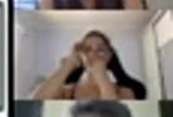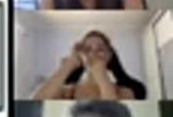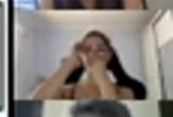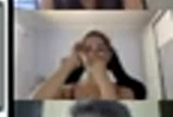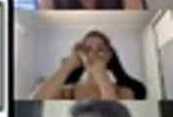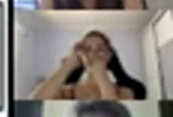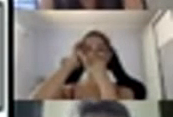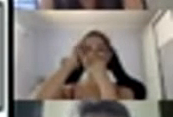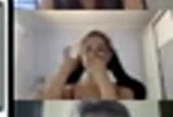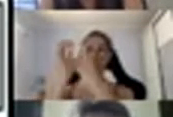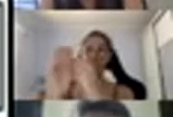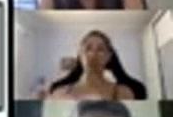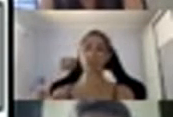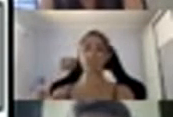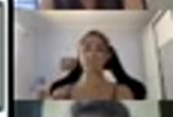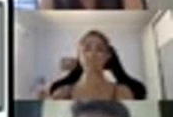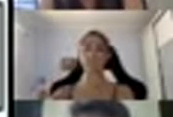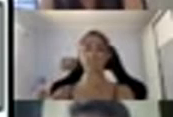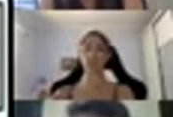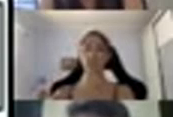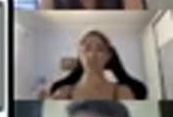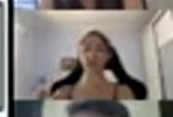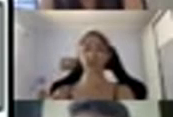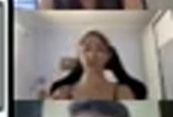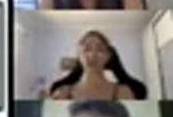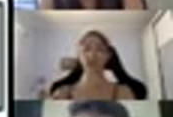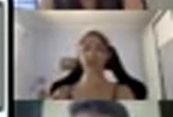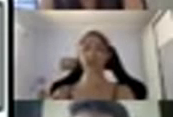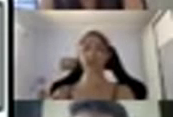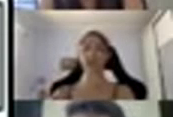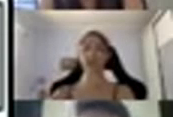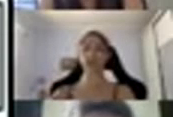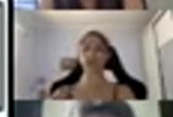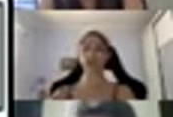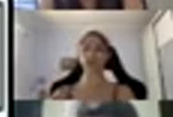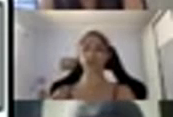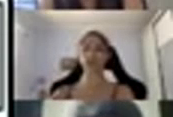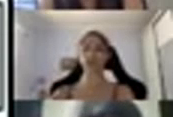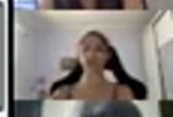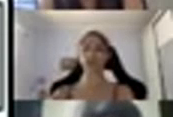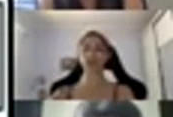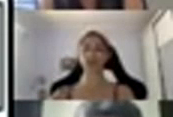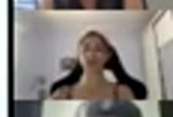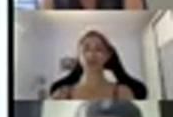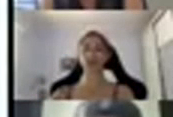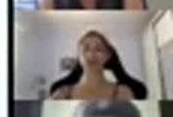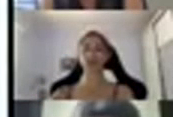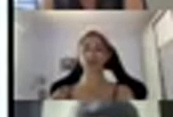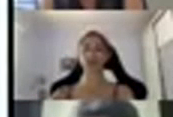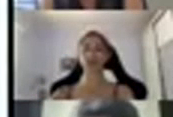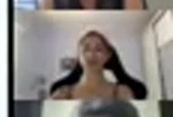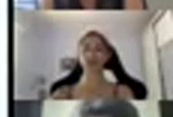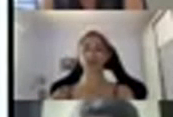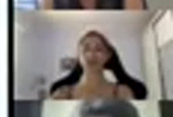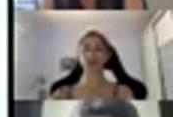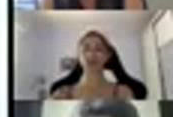um acréscimo exclusivamente pela Covid de 127.983 mortes. E aí a última coisa que eu